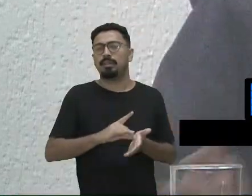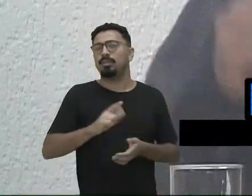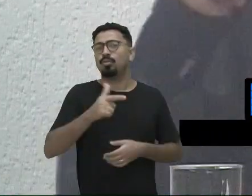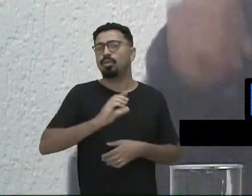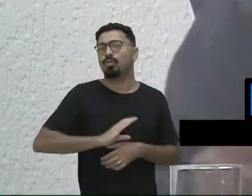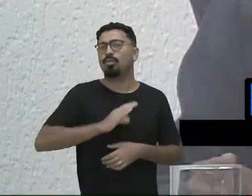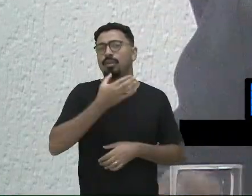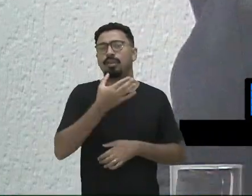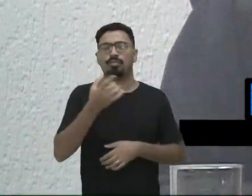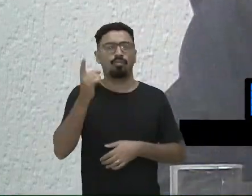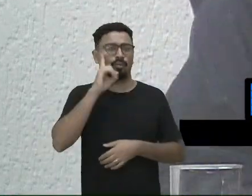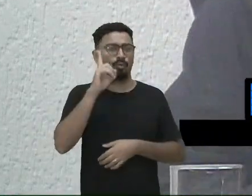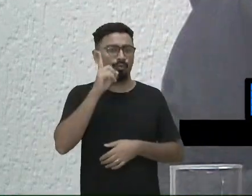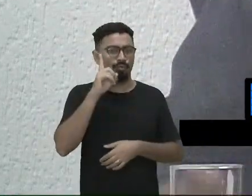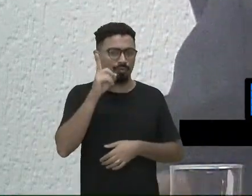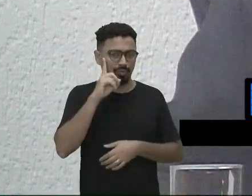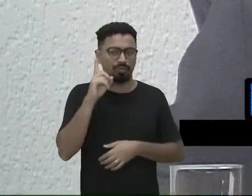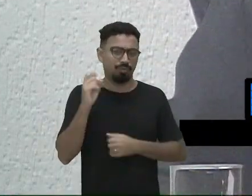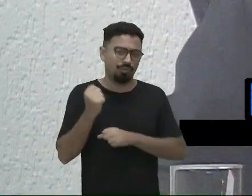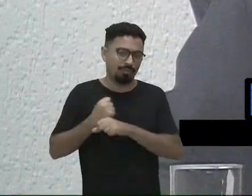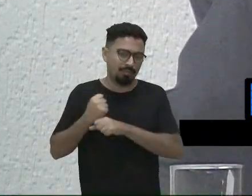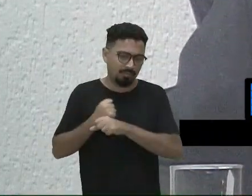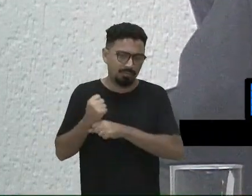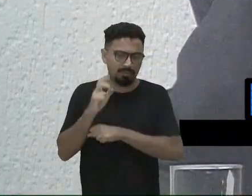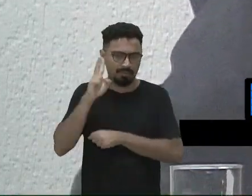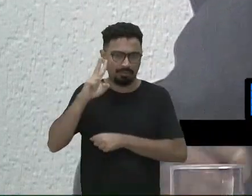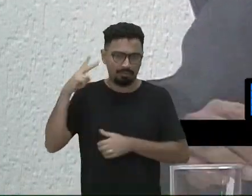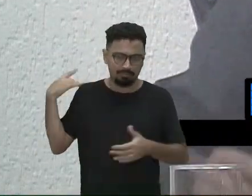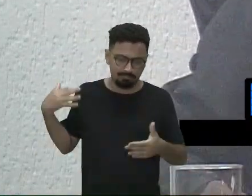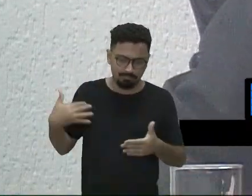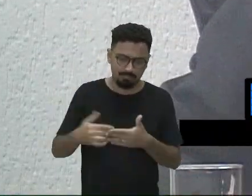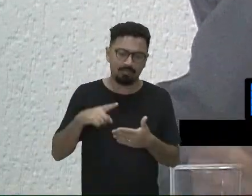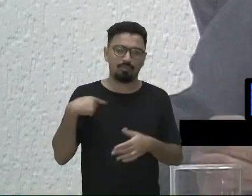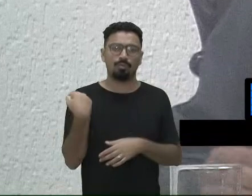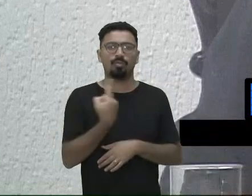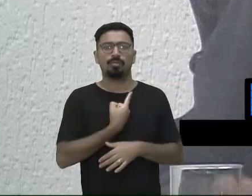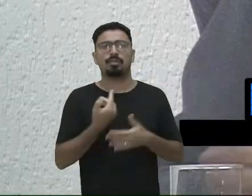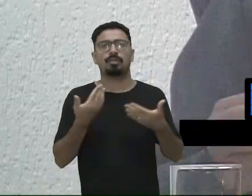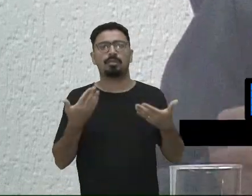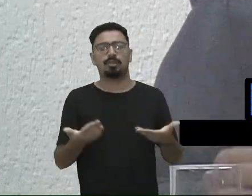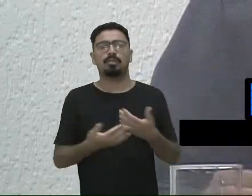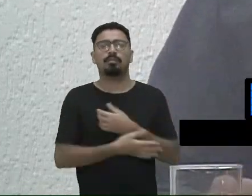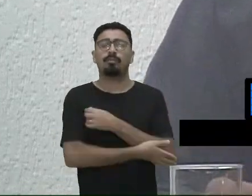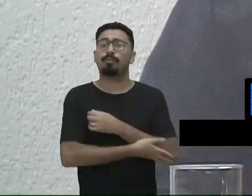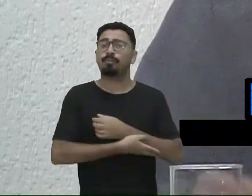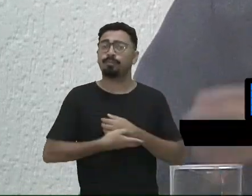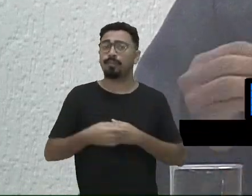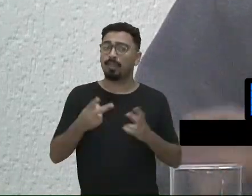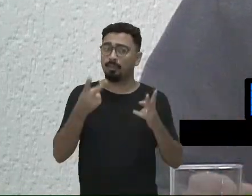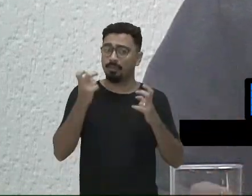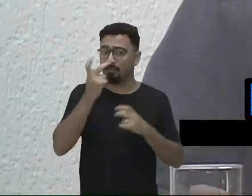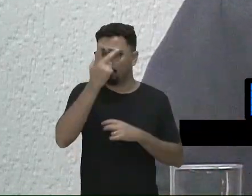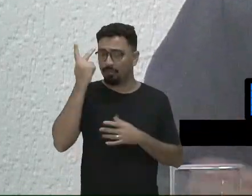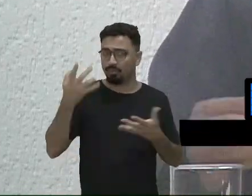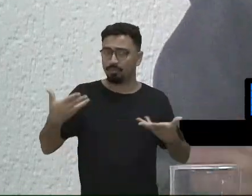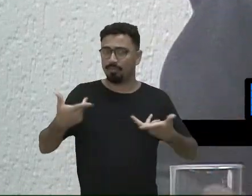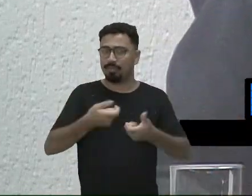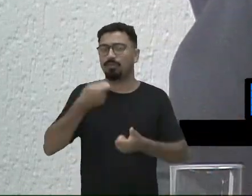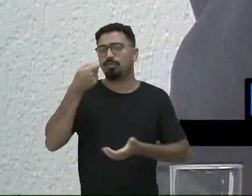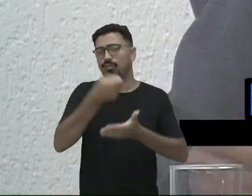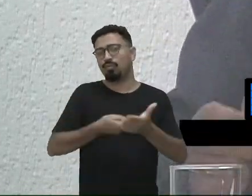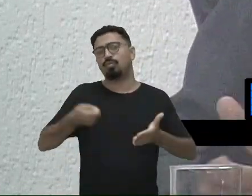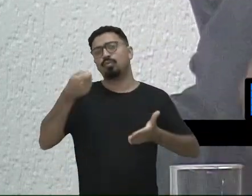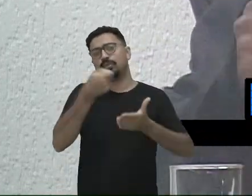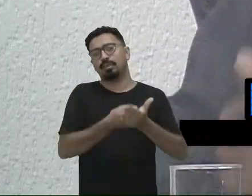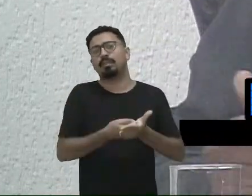dia, durante muito tempo, durante toda a nossa história. Então, gente, eu vejo aqui pessoas maravilhosas e que têm lutado e